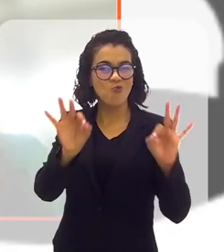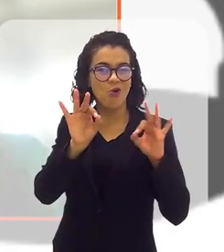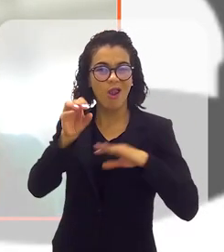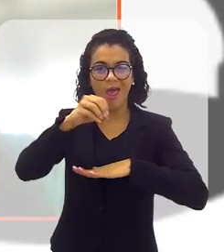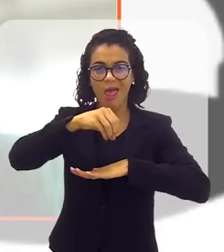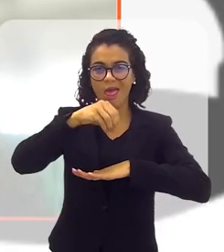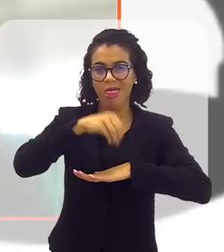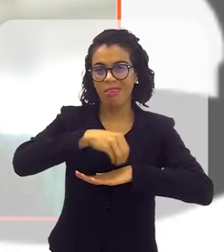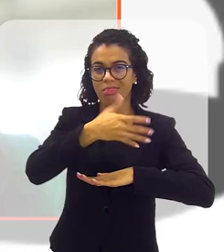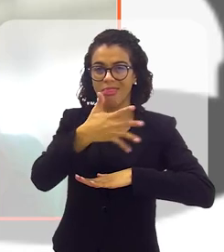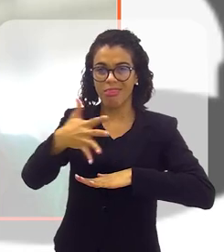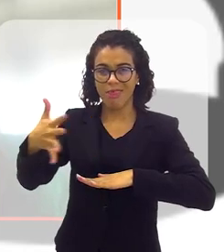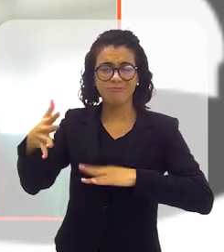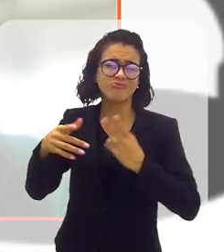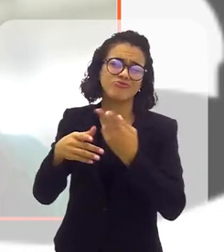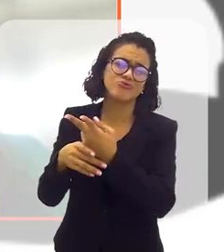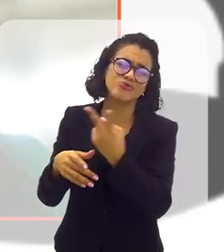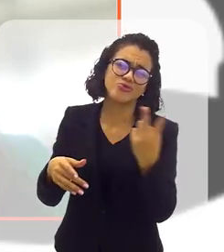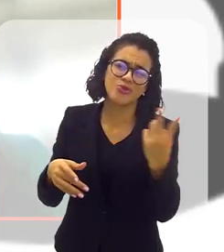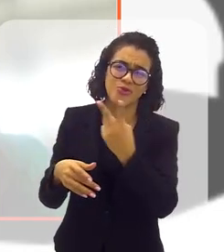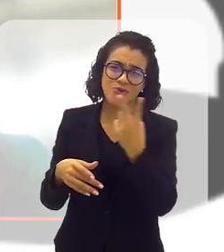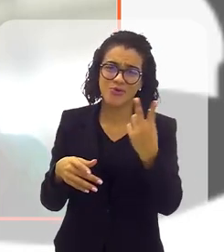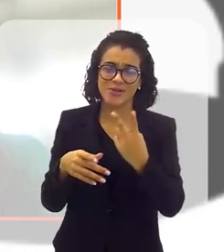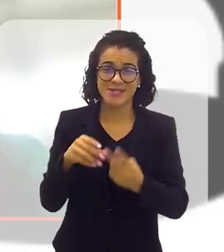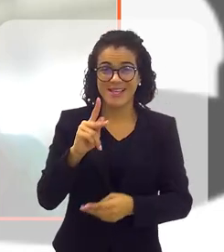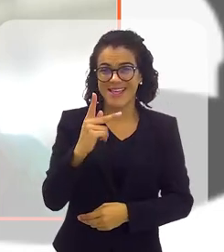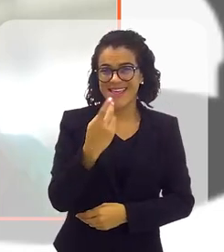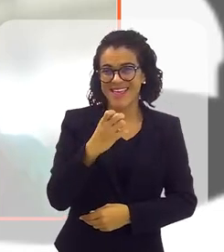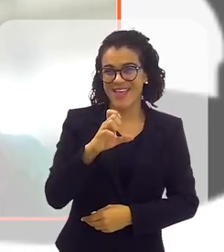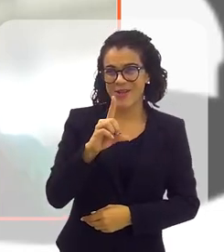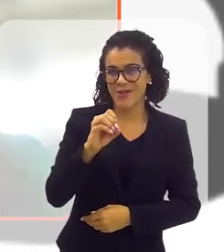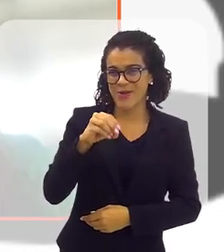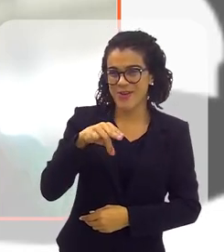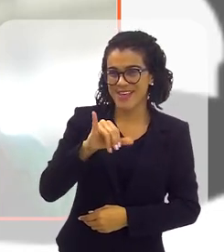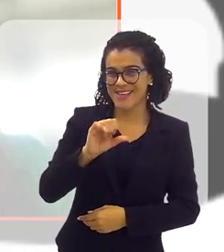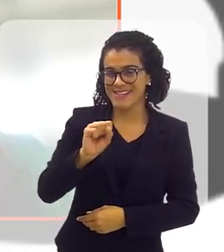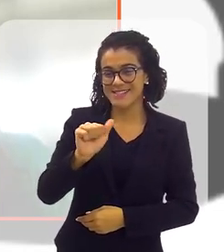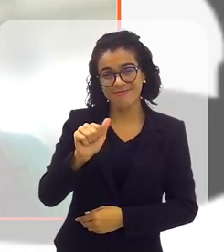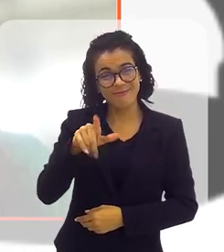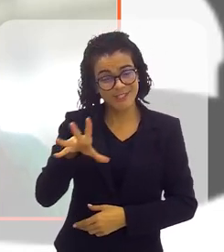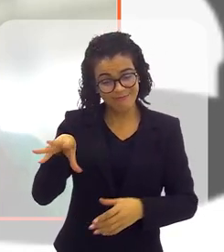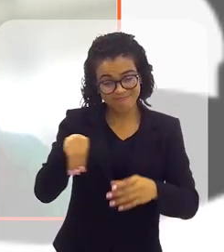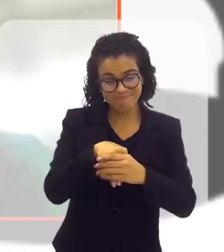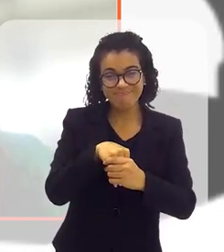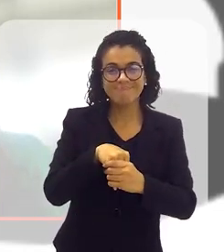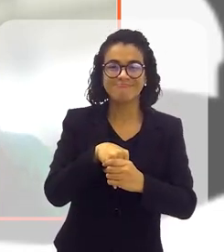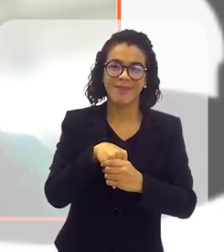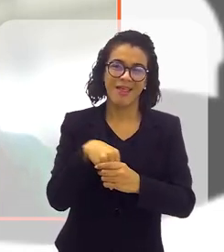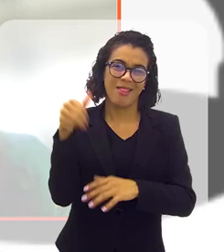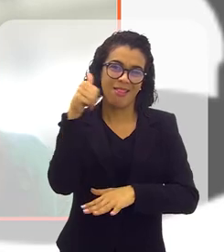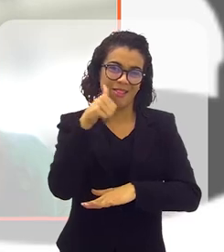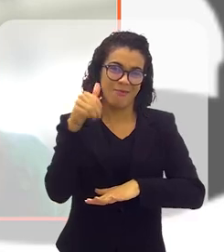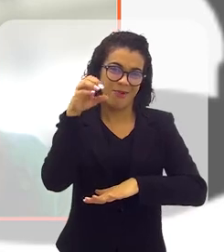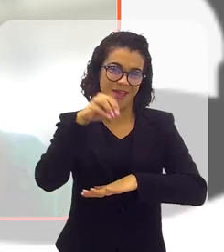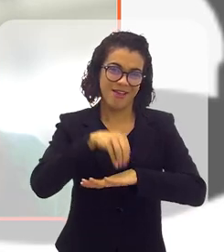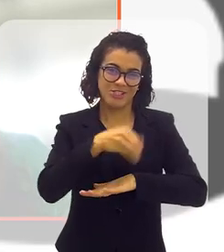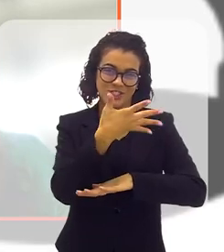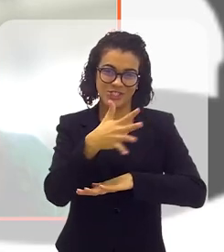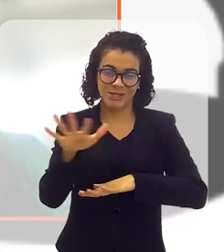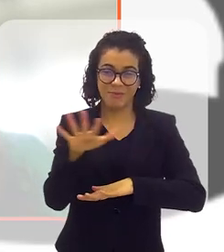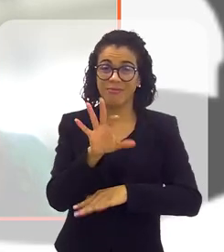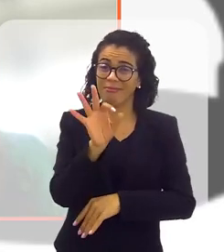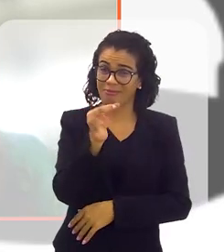Então, vocês, suas duas joias raras, Heloísa, você que faz parte do Lady Diamond, né? Quer dizer, você contém e está contida ao mesmo